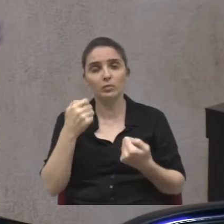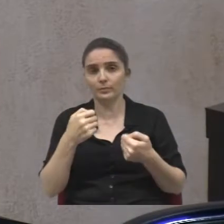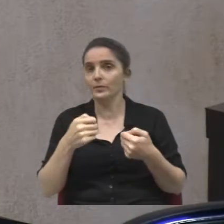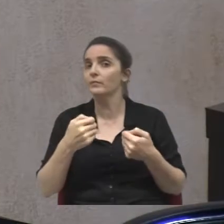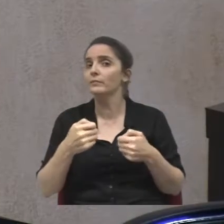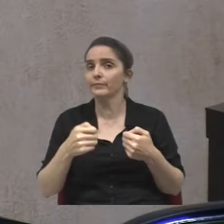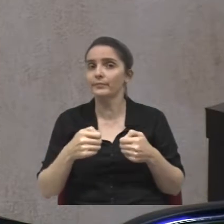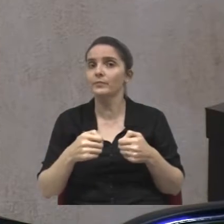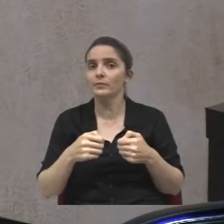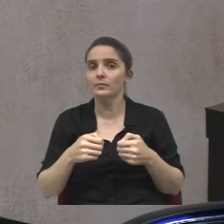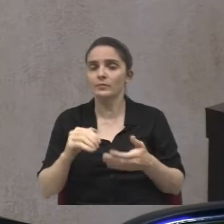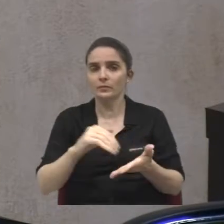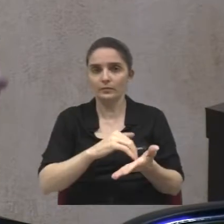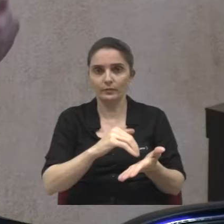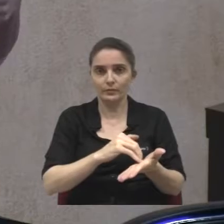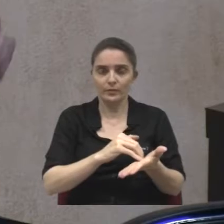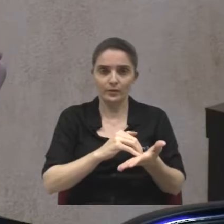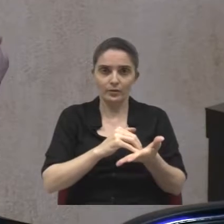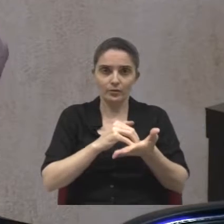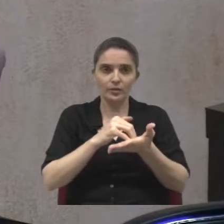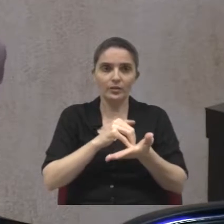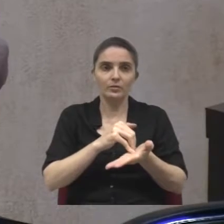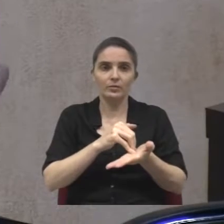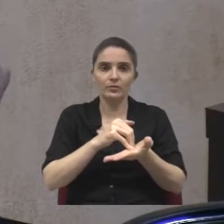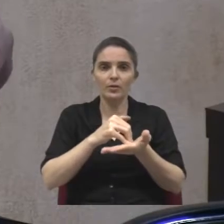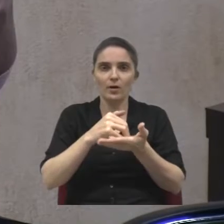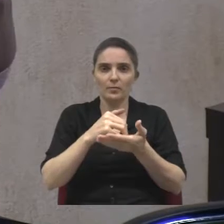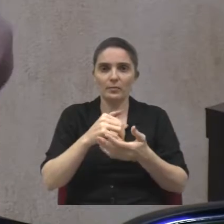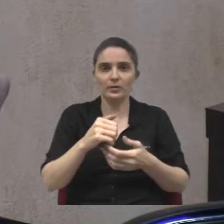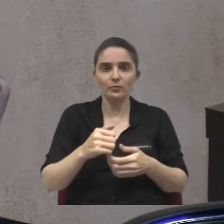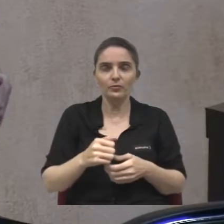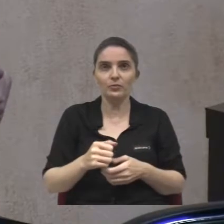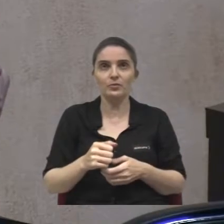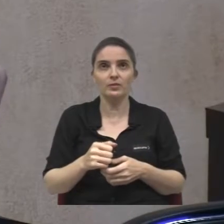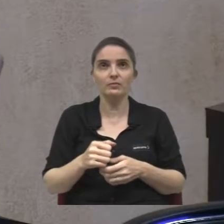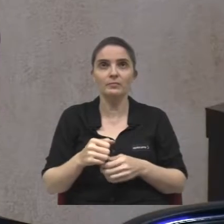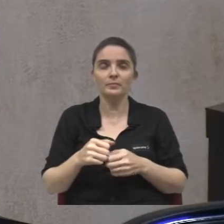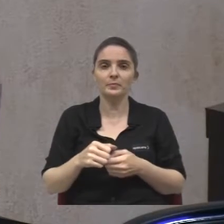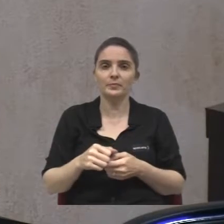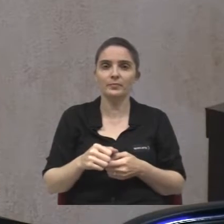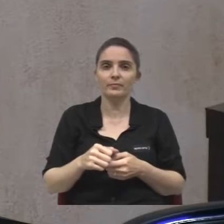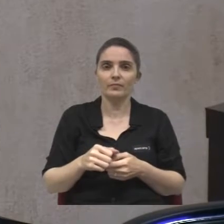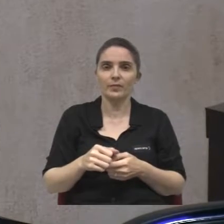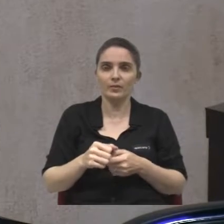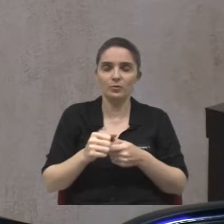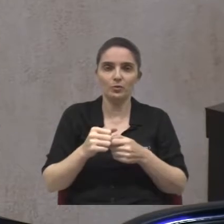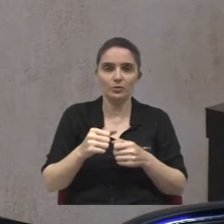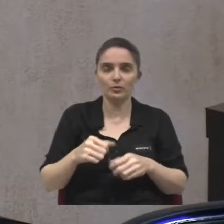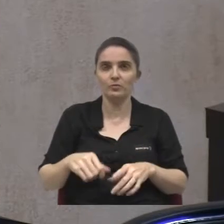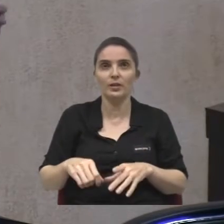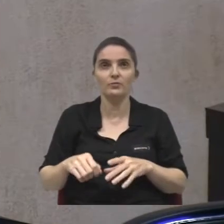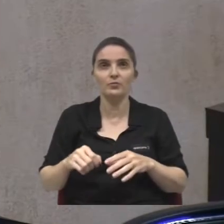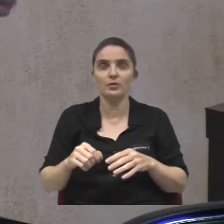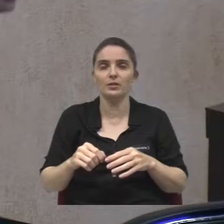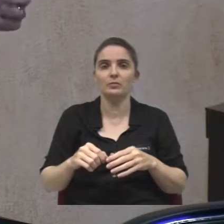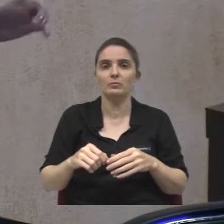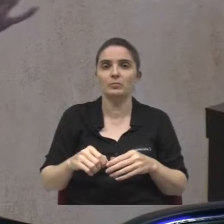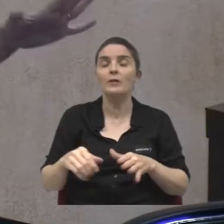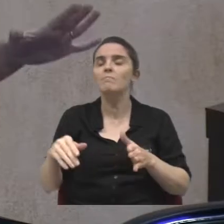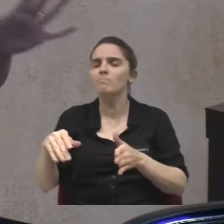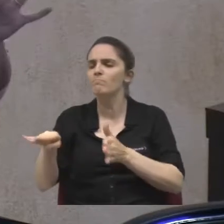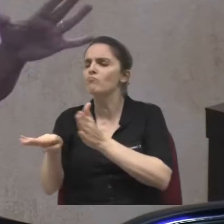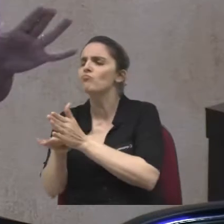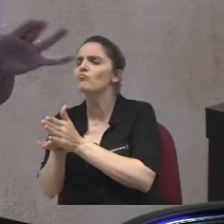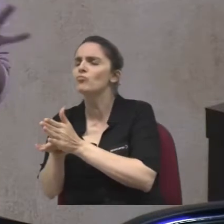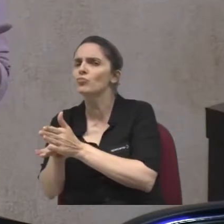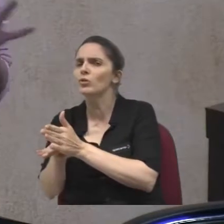competente responda também com relação aos casos de raiva, com relação a esses pontos que chegaram ao meu gabinete acerca do morcego. De